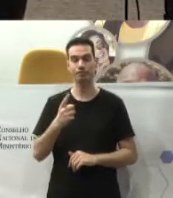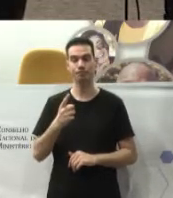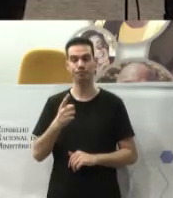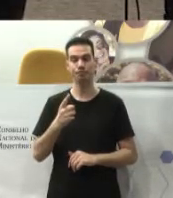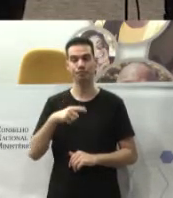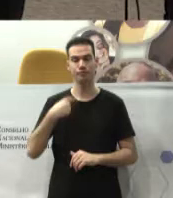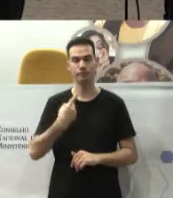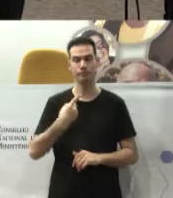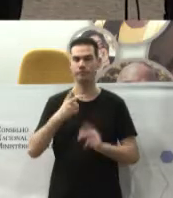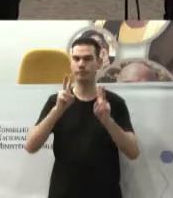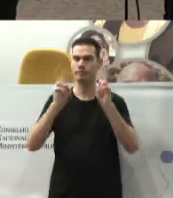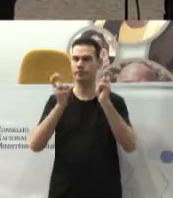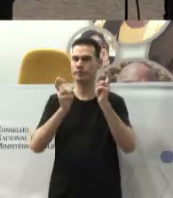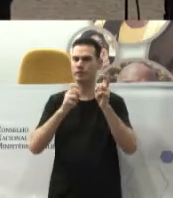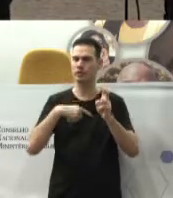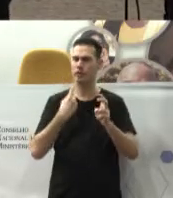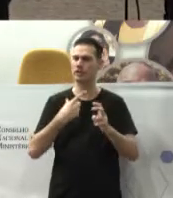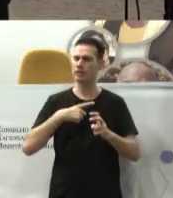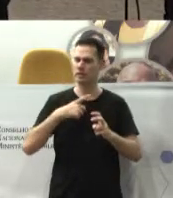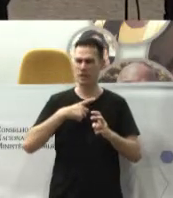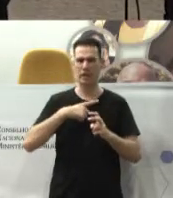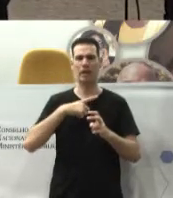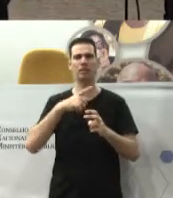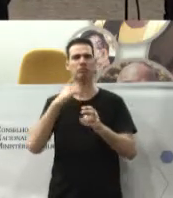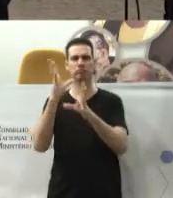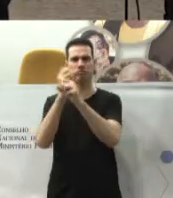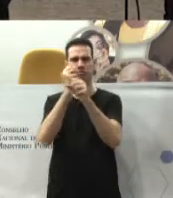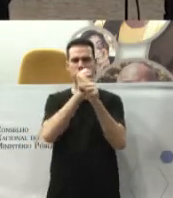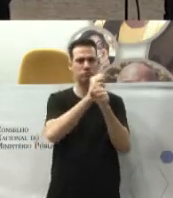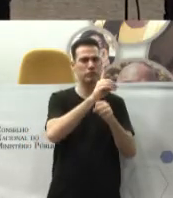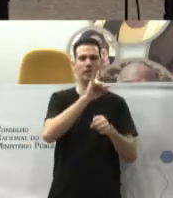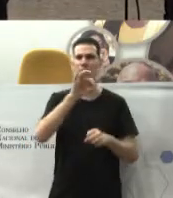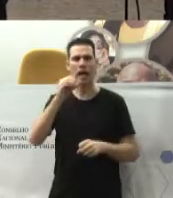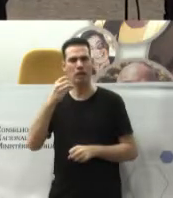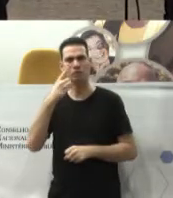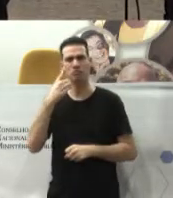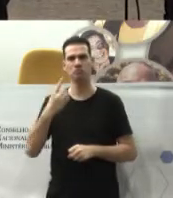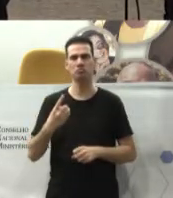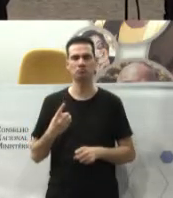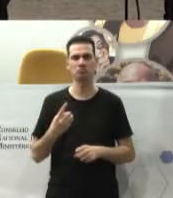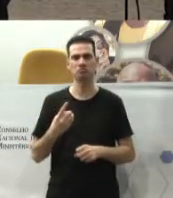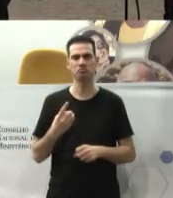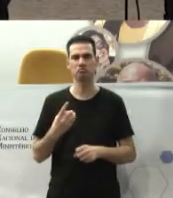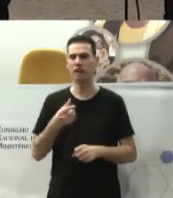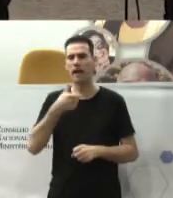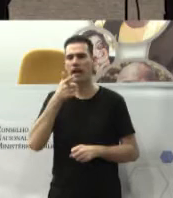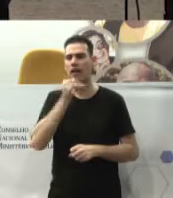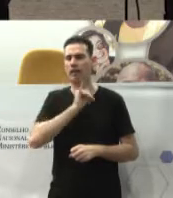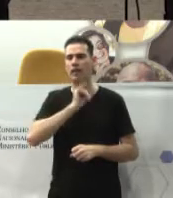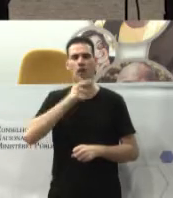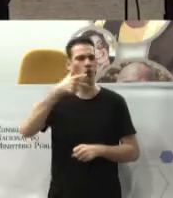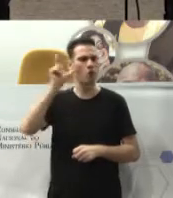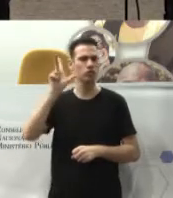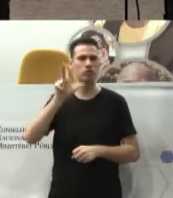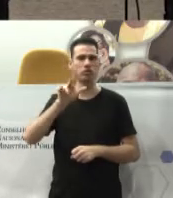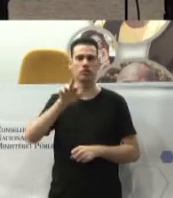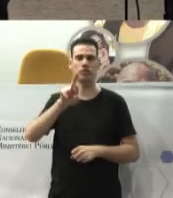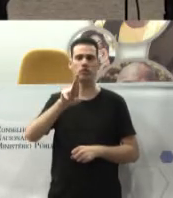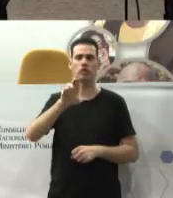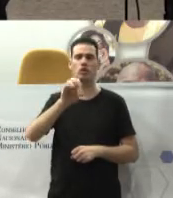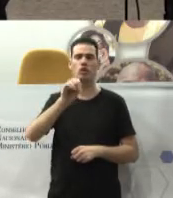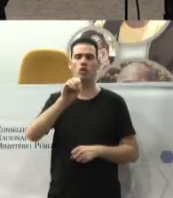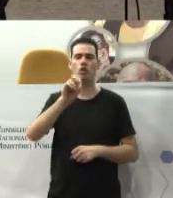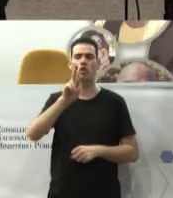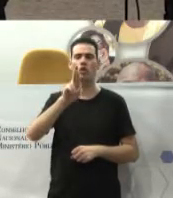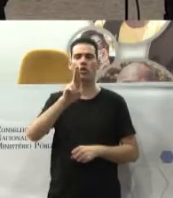questão trata-se de termos bons diagnósticos. Aí eu tenho, eu estou vindo hoje, ontem, de Roraima, verifiquei a